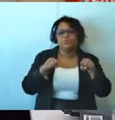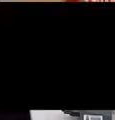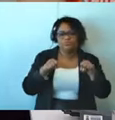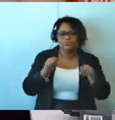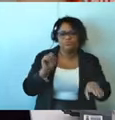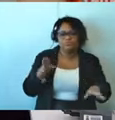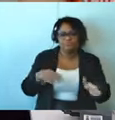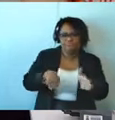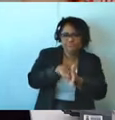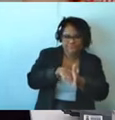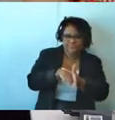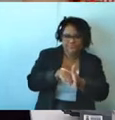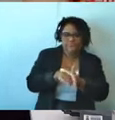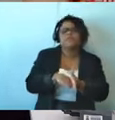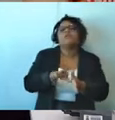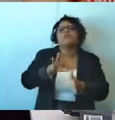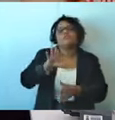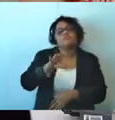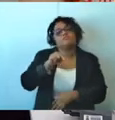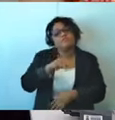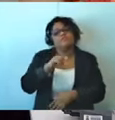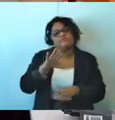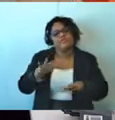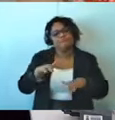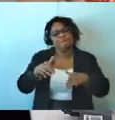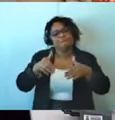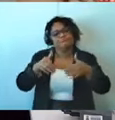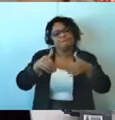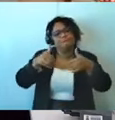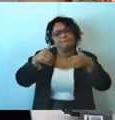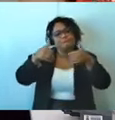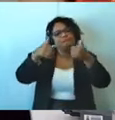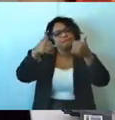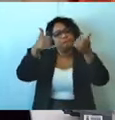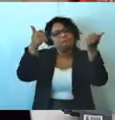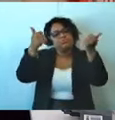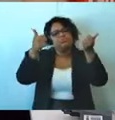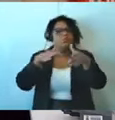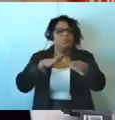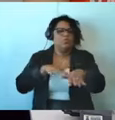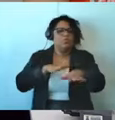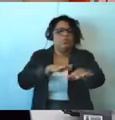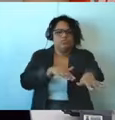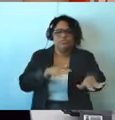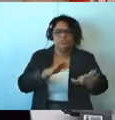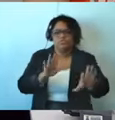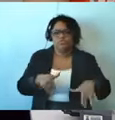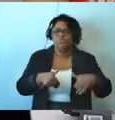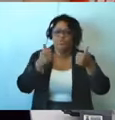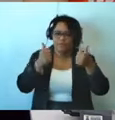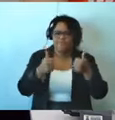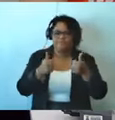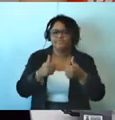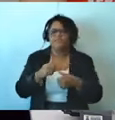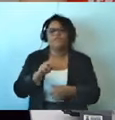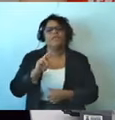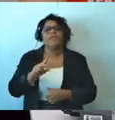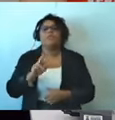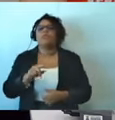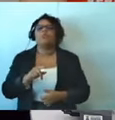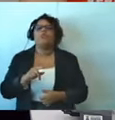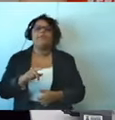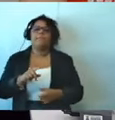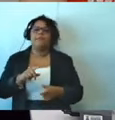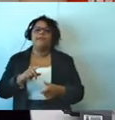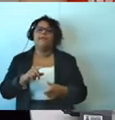toda essa interação do trânsito seja cada vez melhor, né? Nós não estamos aqui para tirar a faixa de trânsito e falar que vai